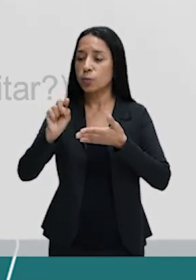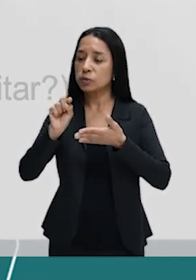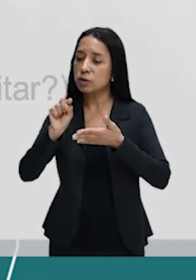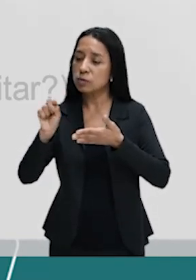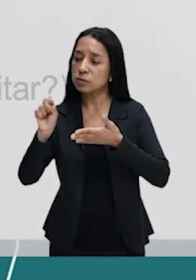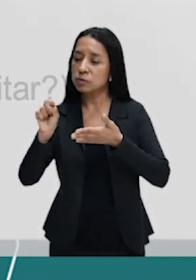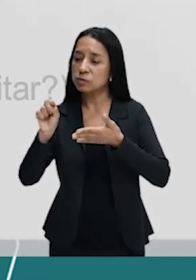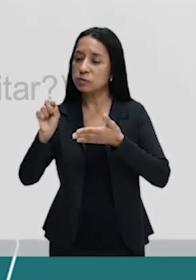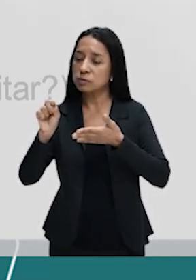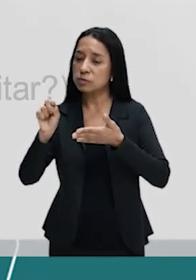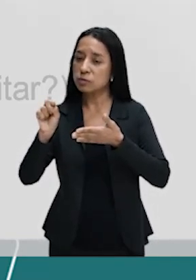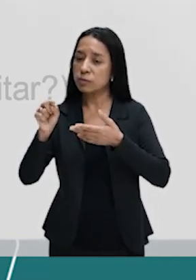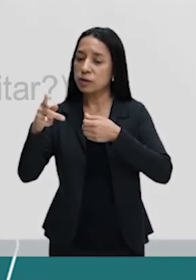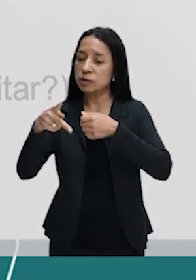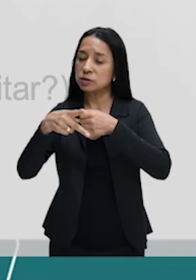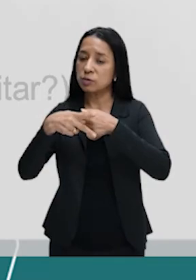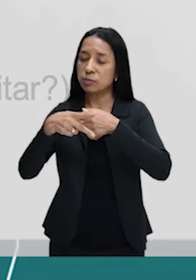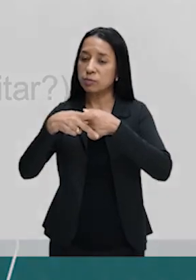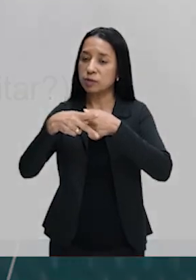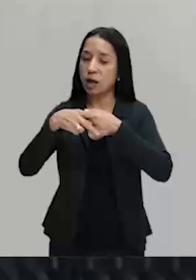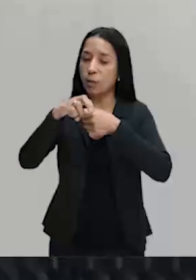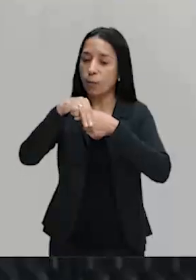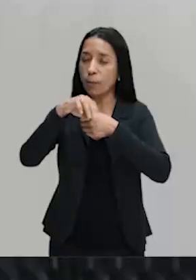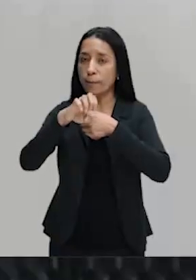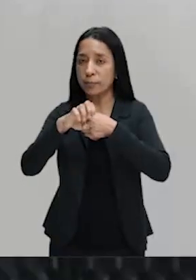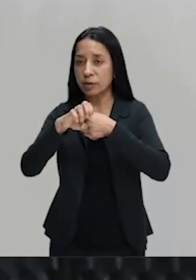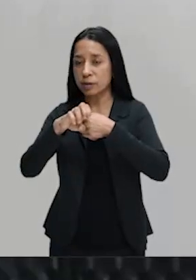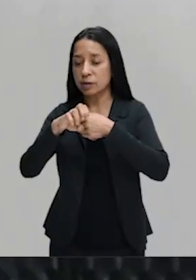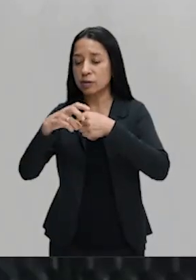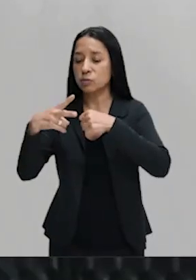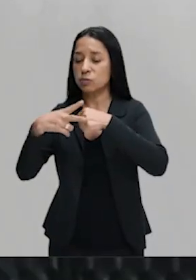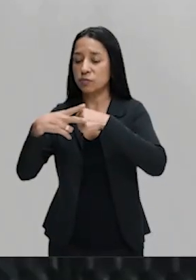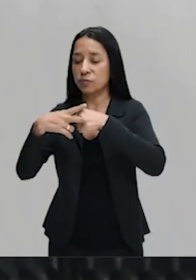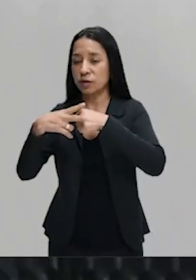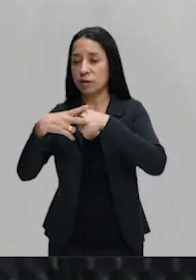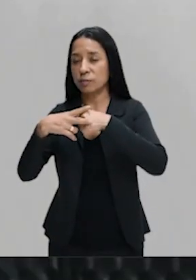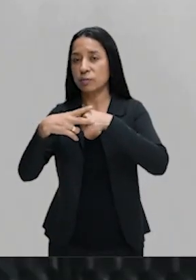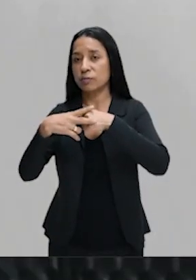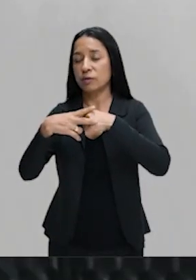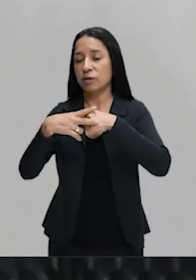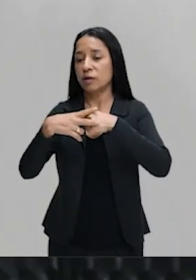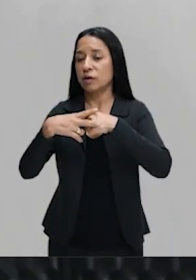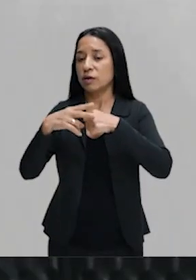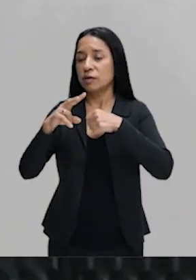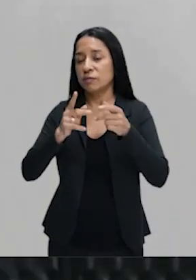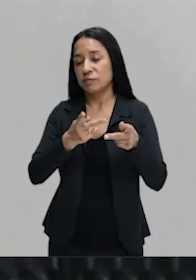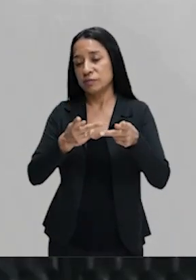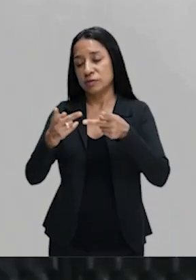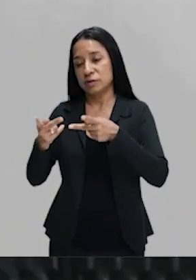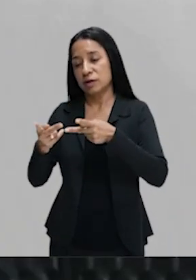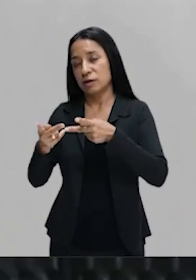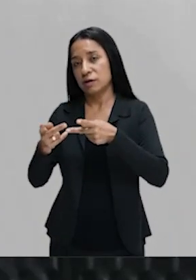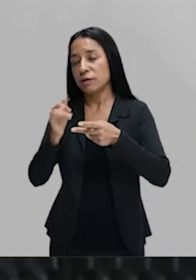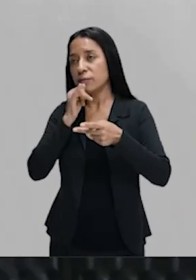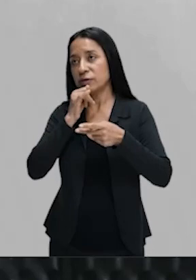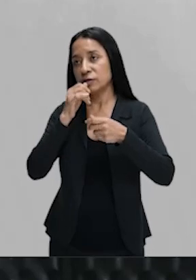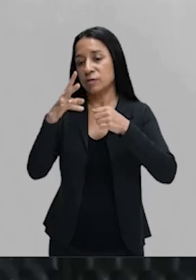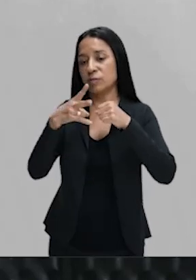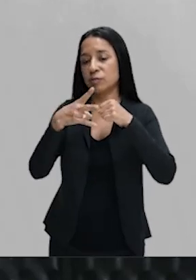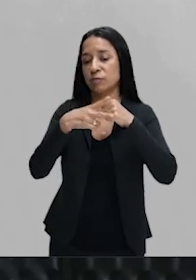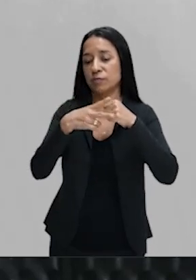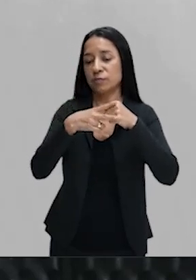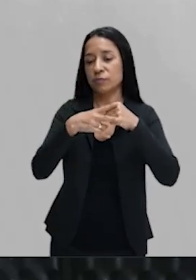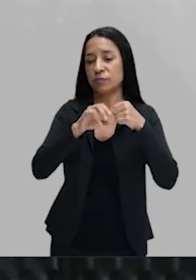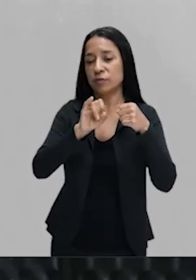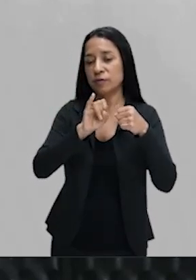separar o pronome oblíquo me do verbo visitar, né? Visitar-me. Em espanhol não existe